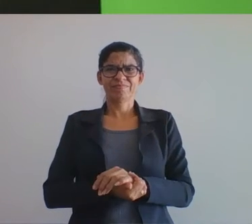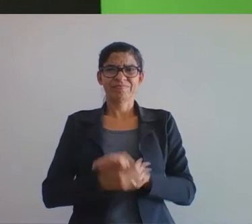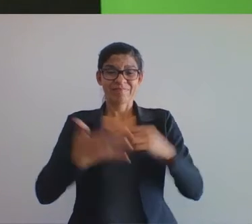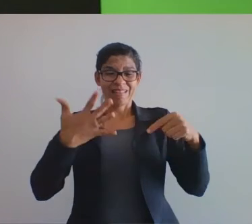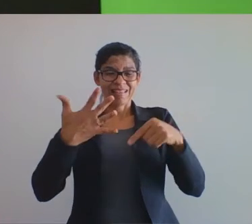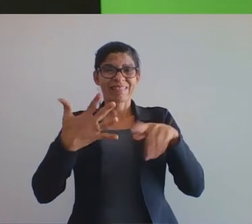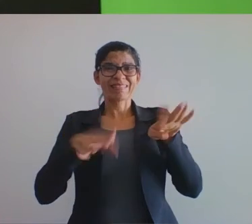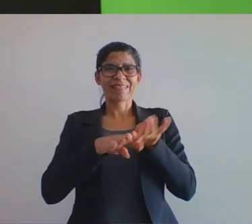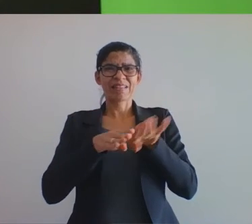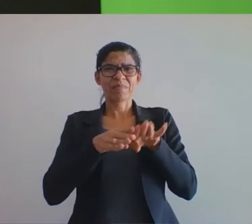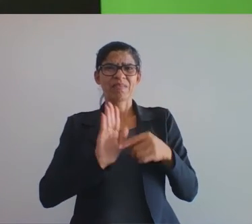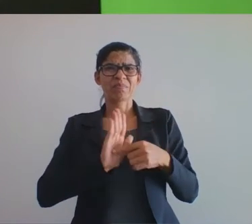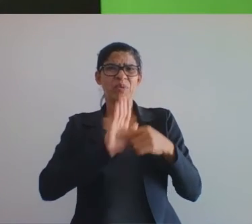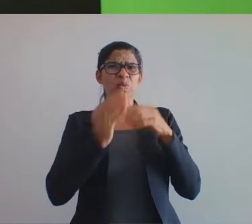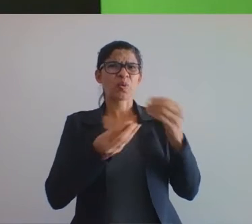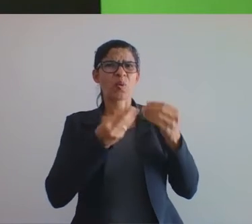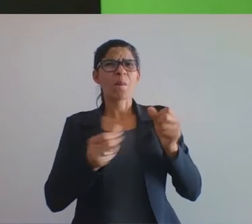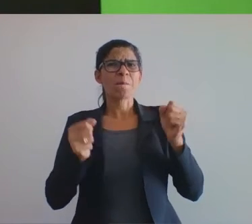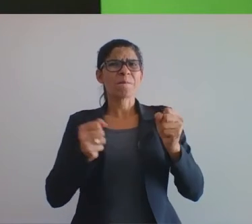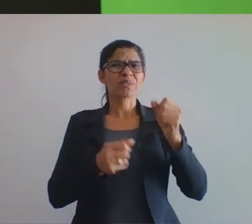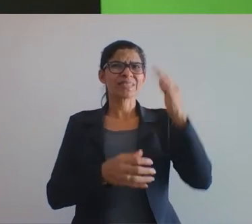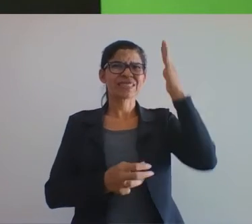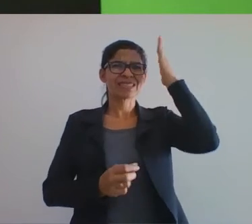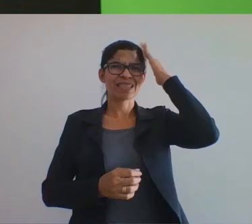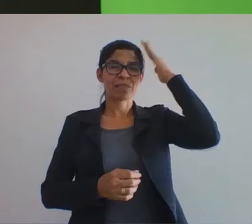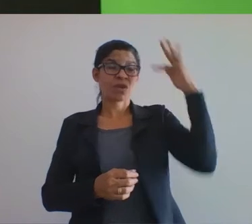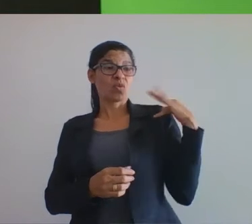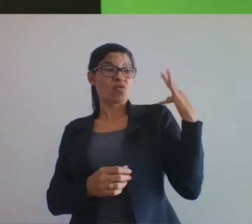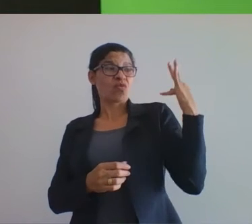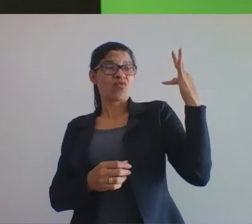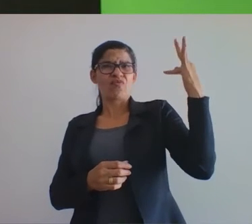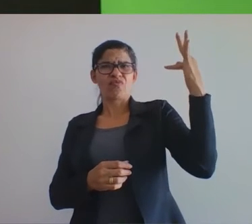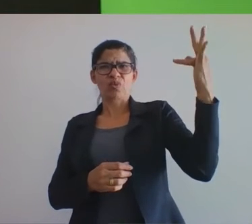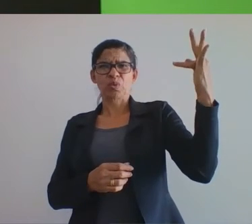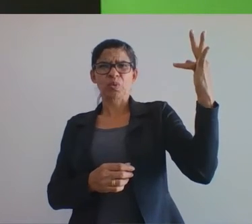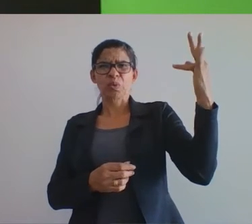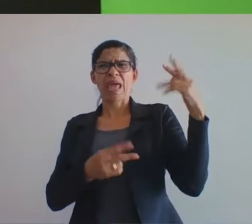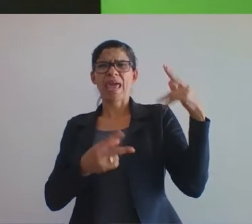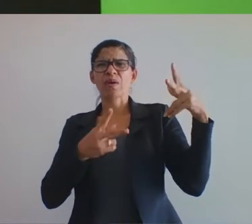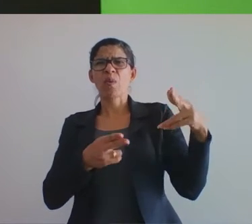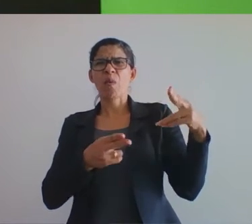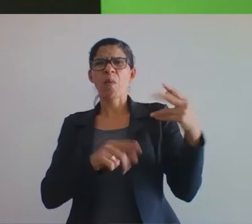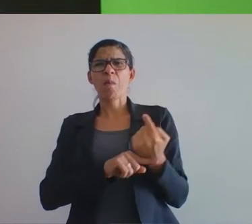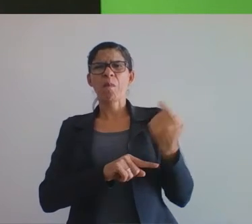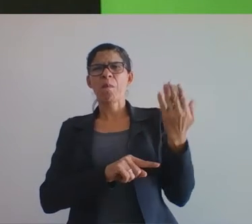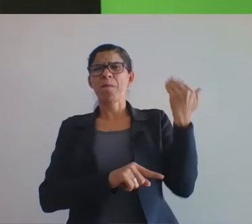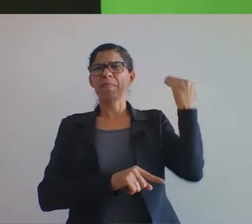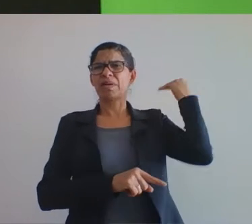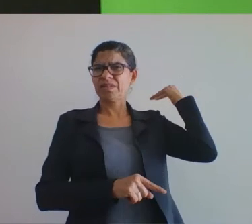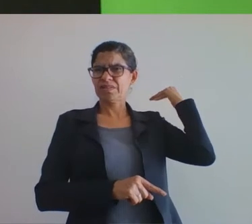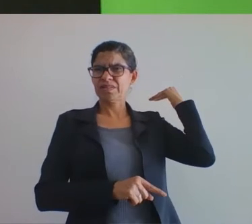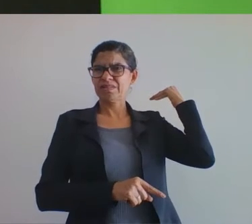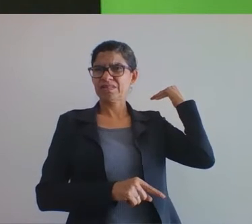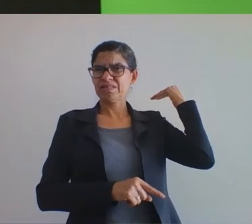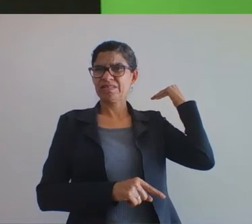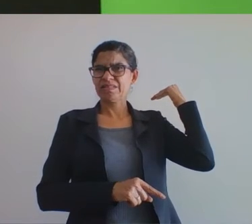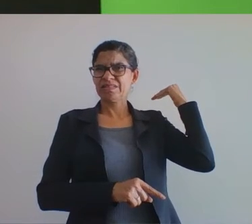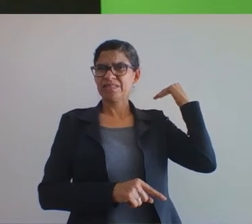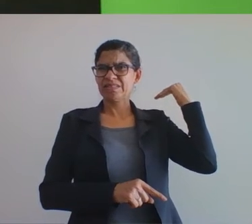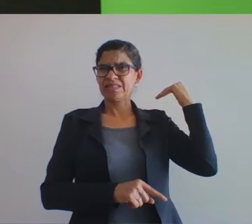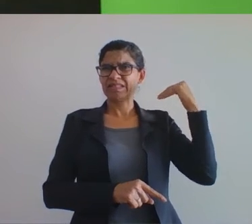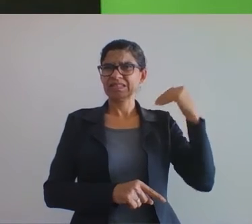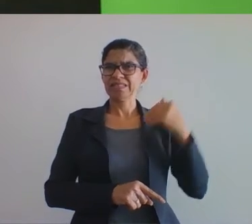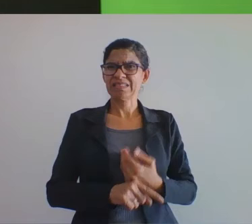a questão de como podemos saber que o futuro será como o passado. de que as leis da natureza continuarão